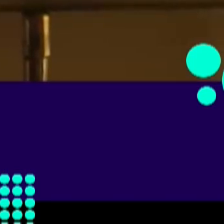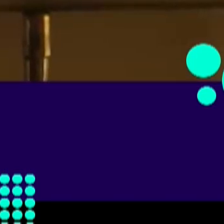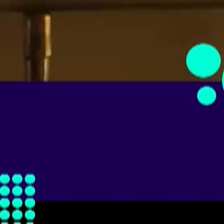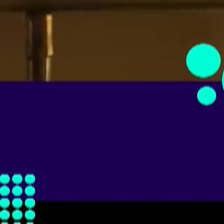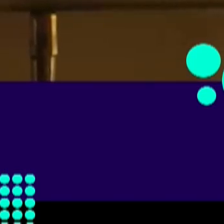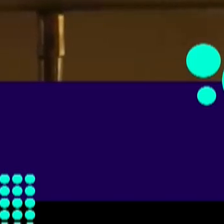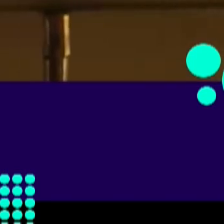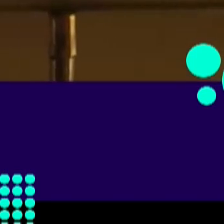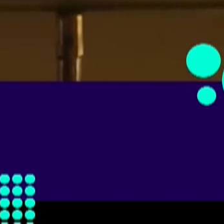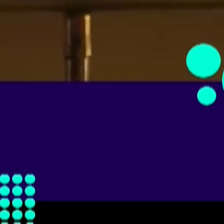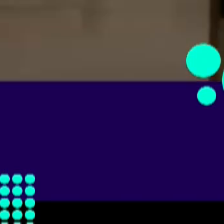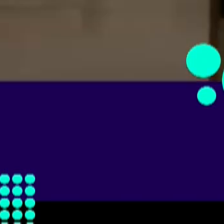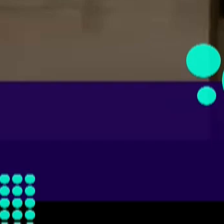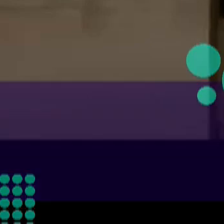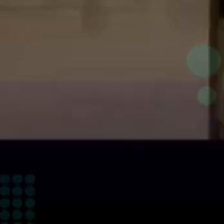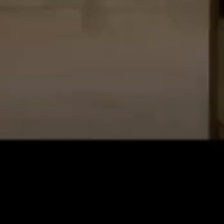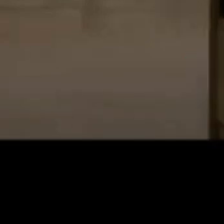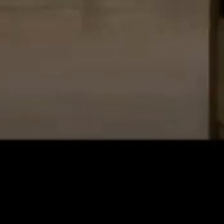now.